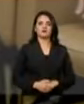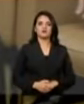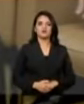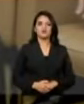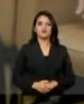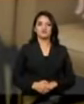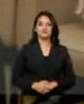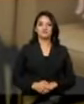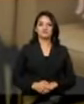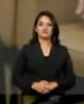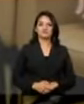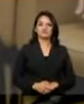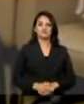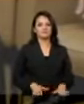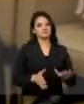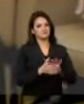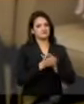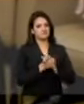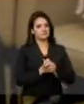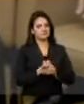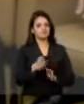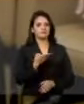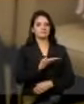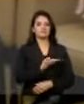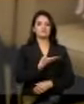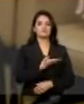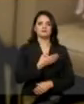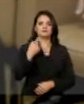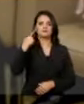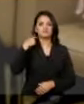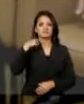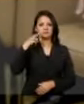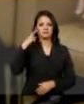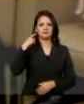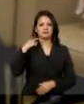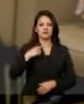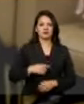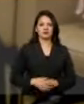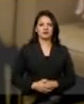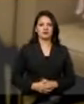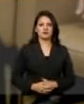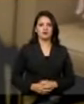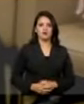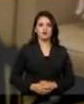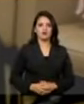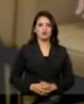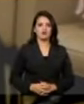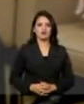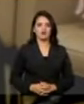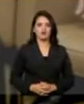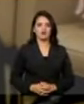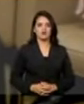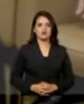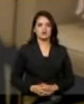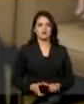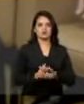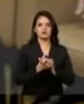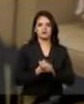colegas advogados e advogadas, senhoras e senhores servidores,